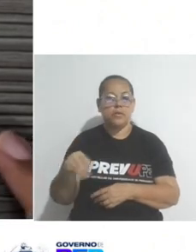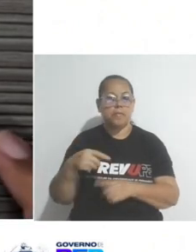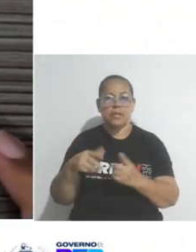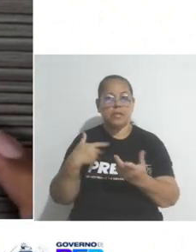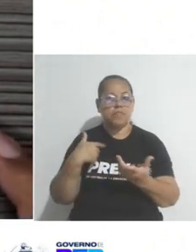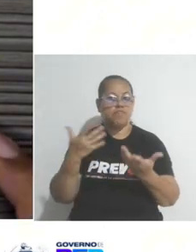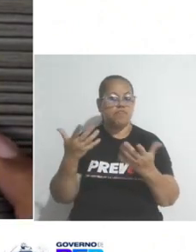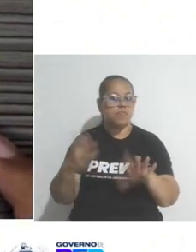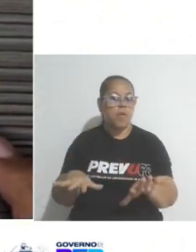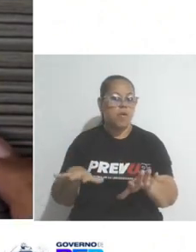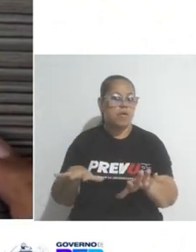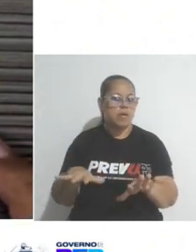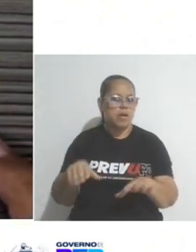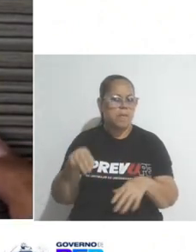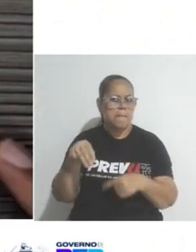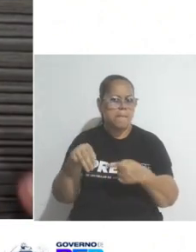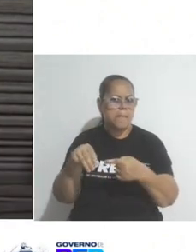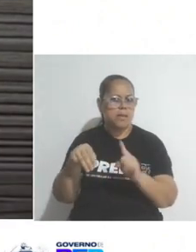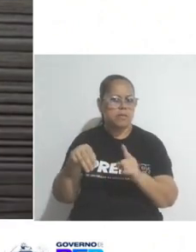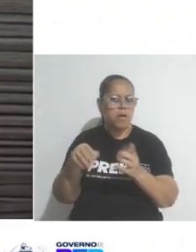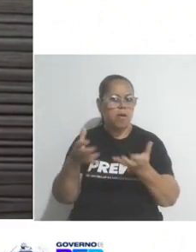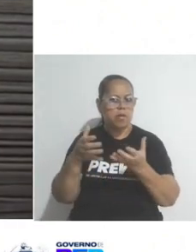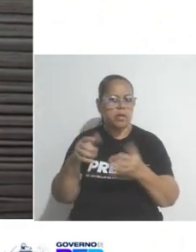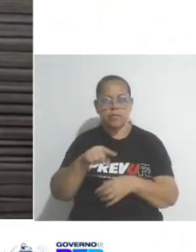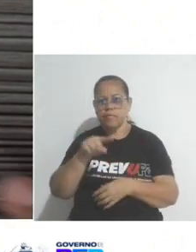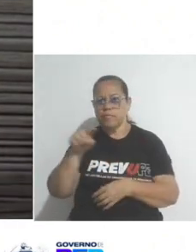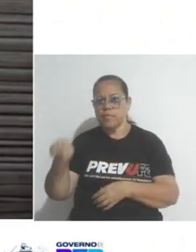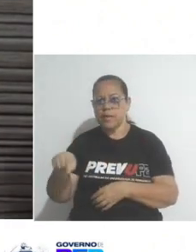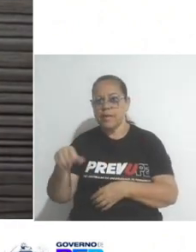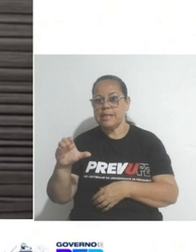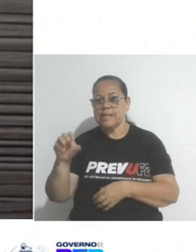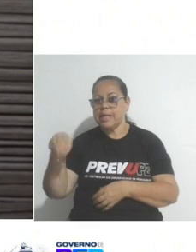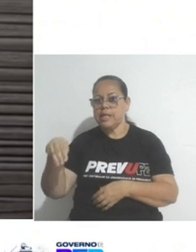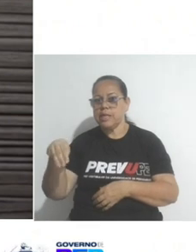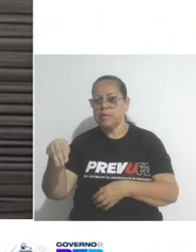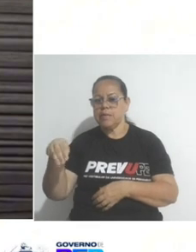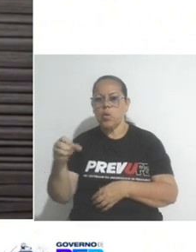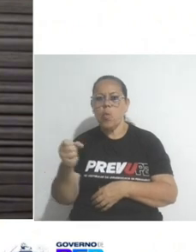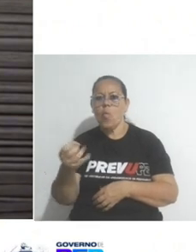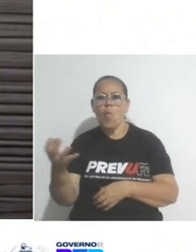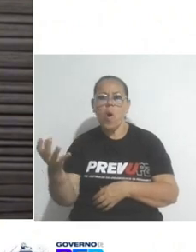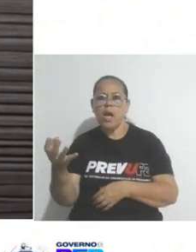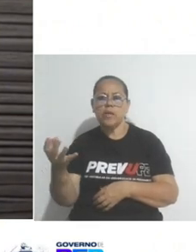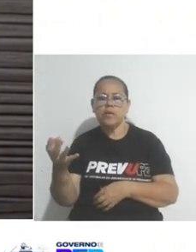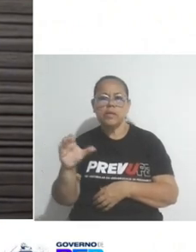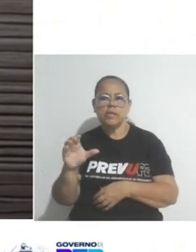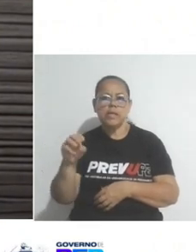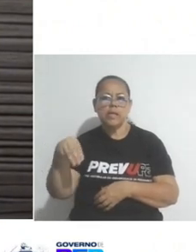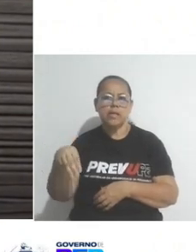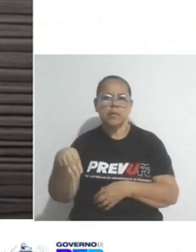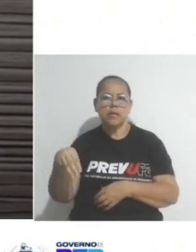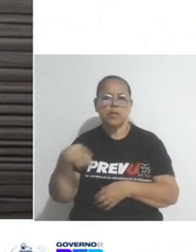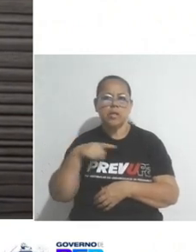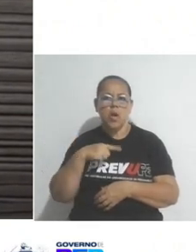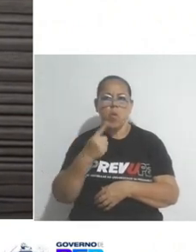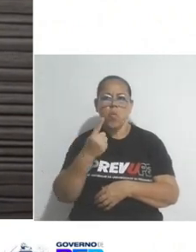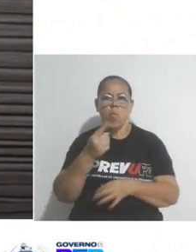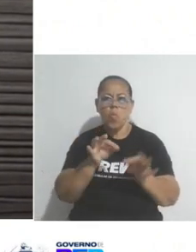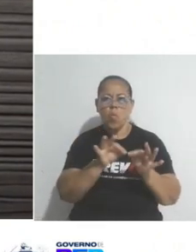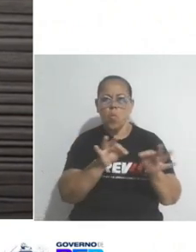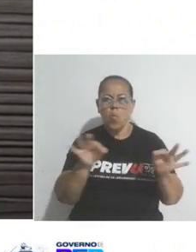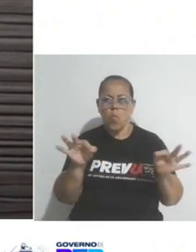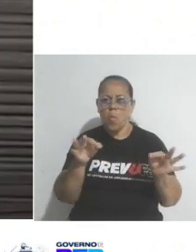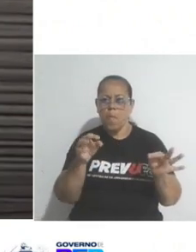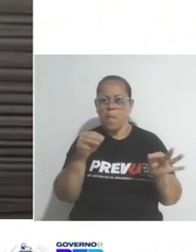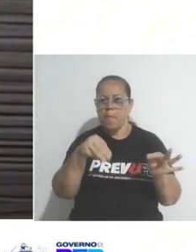quero centímetros quantos centímetros cabem em um metro são cem